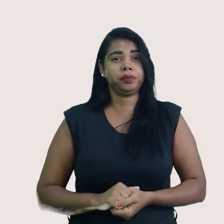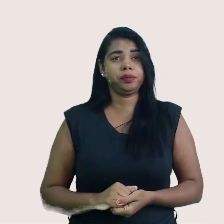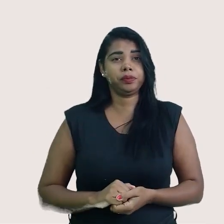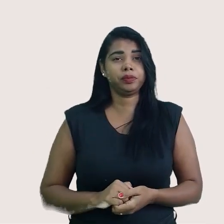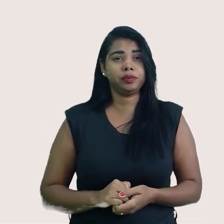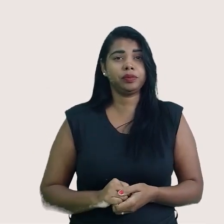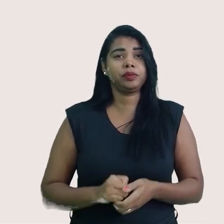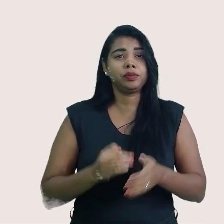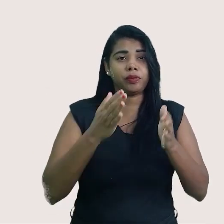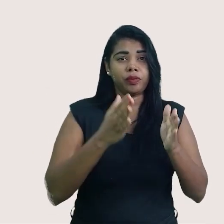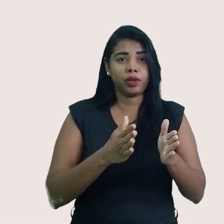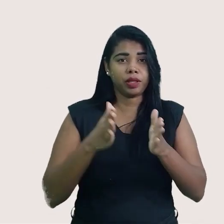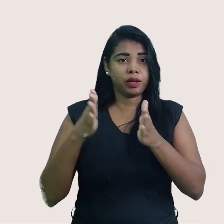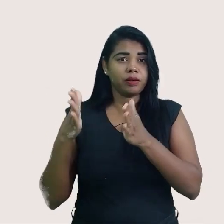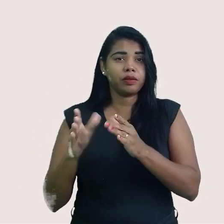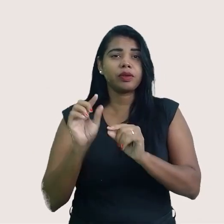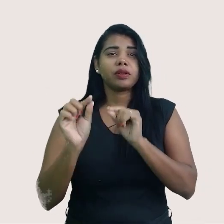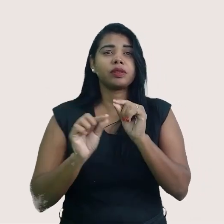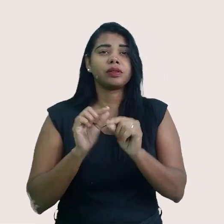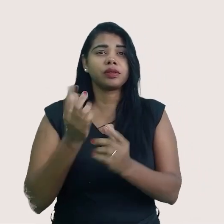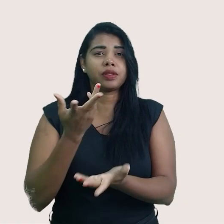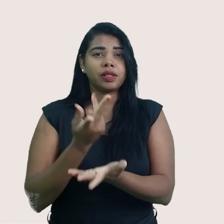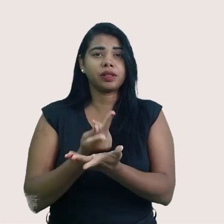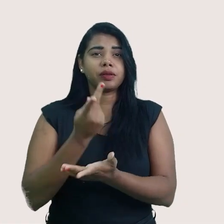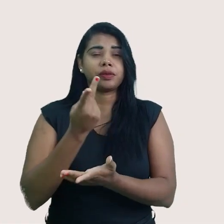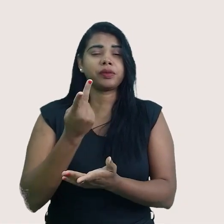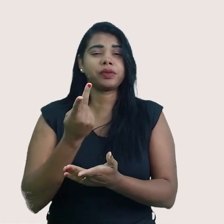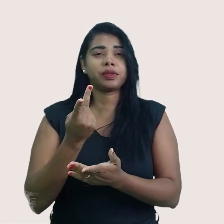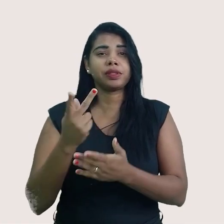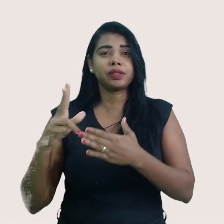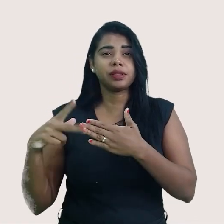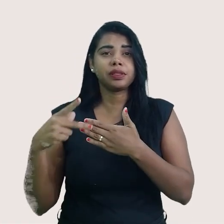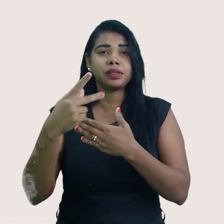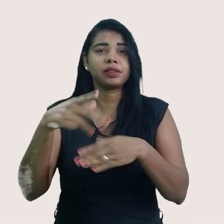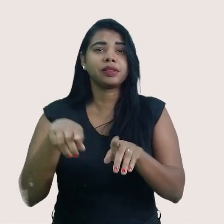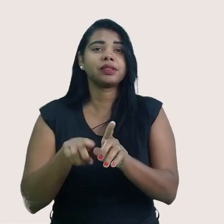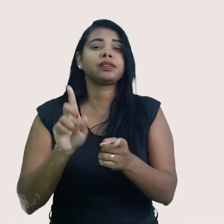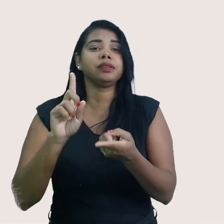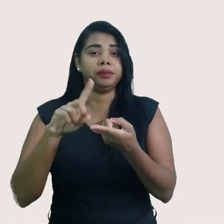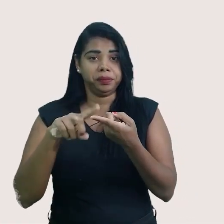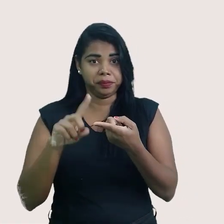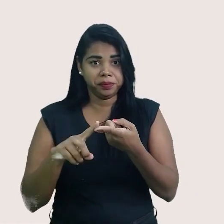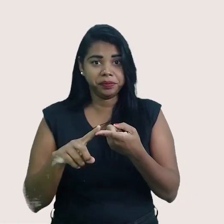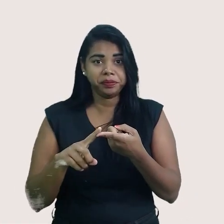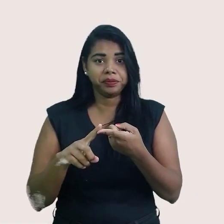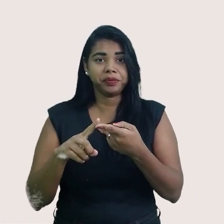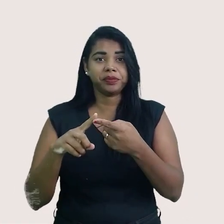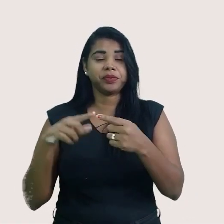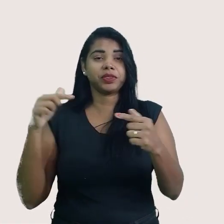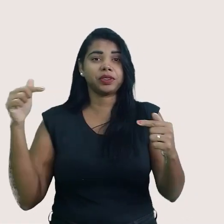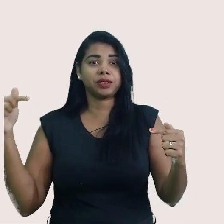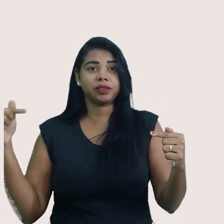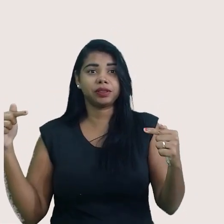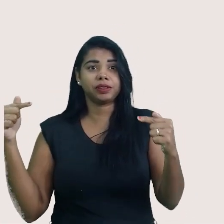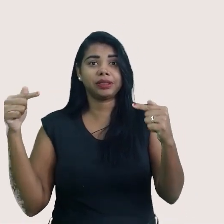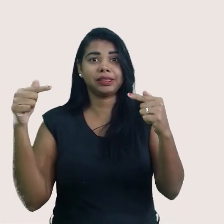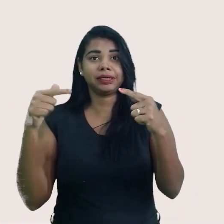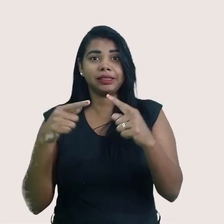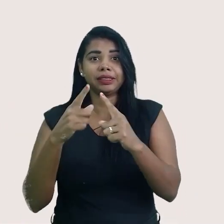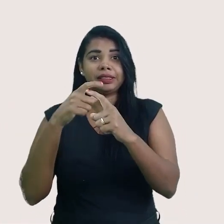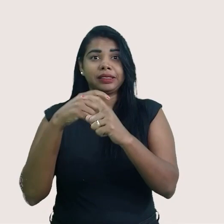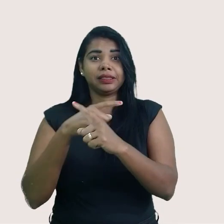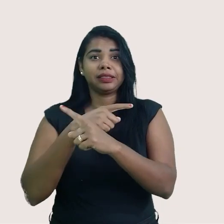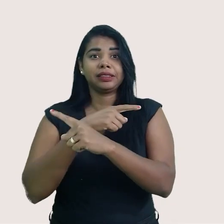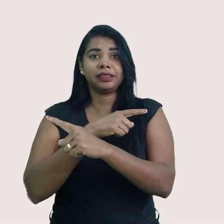produzidas em fase, o que vai acontecer é que a tendência para que elas, ao se encontrarem, gerem